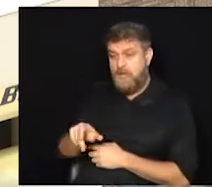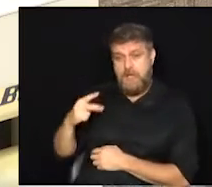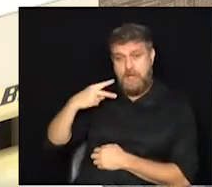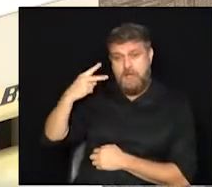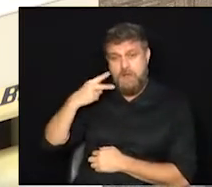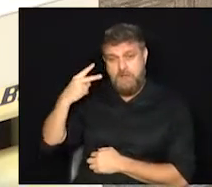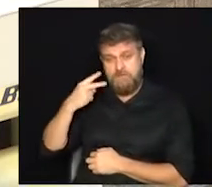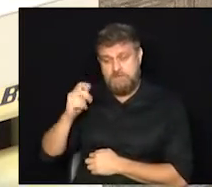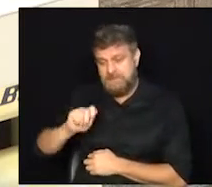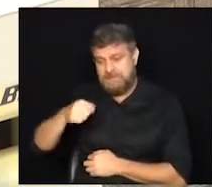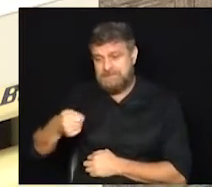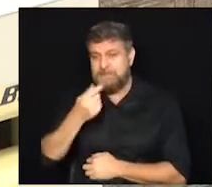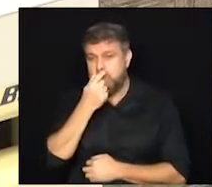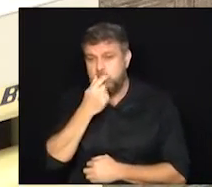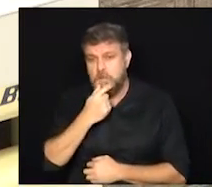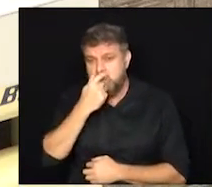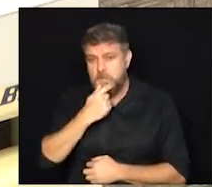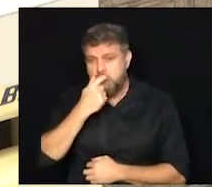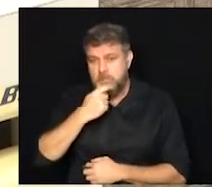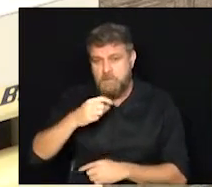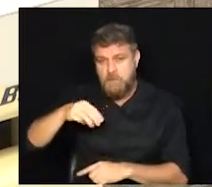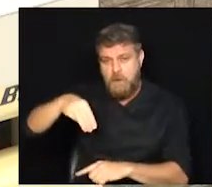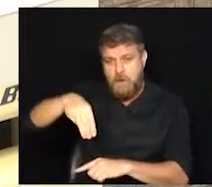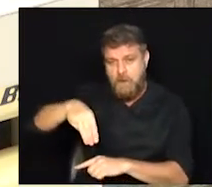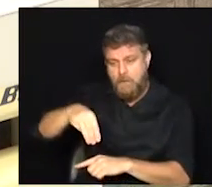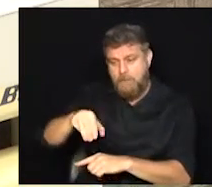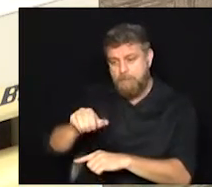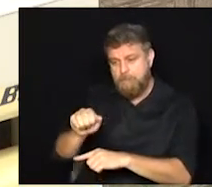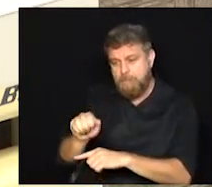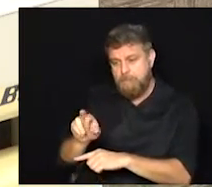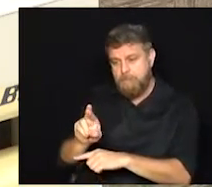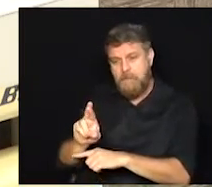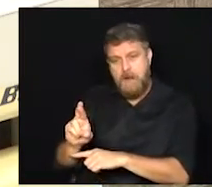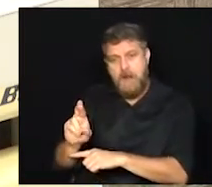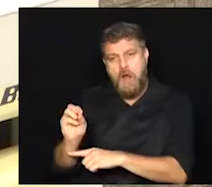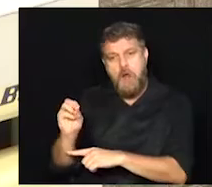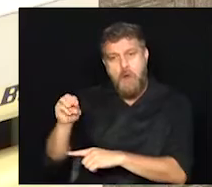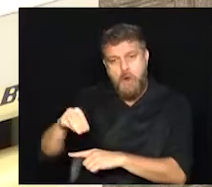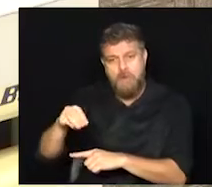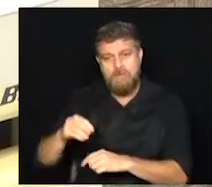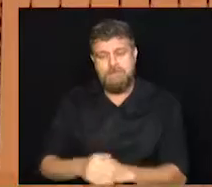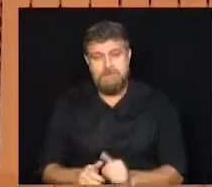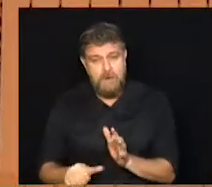Marrom Cunha, então vamos acompanhar este primeiro debate.